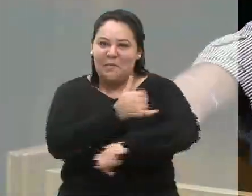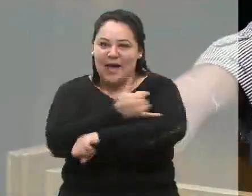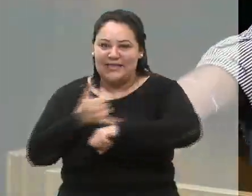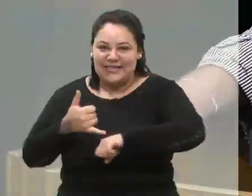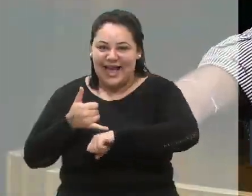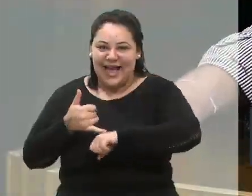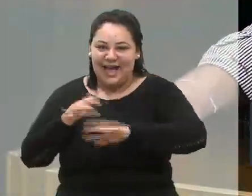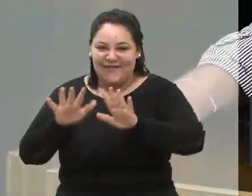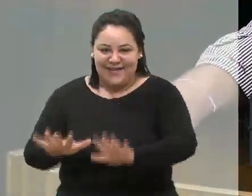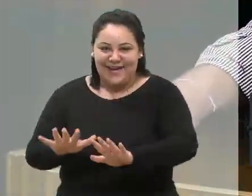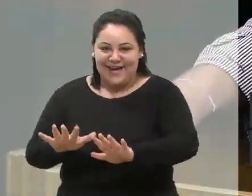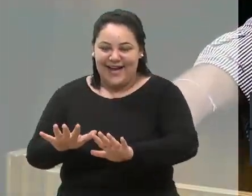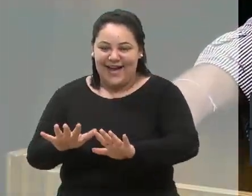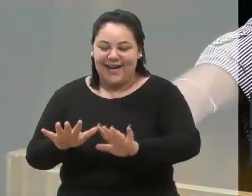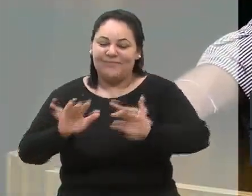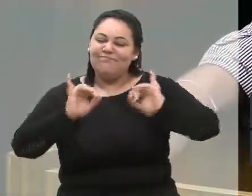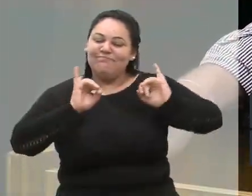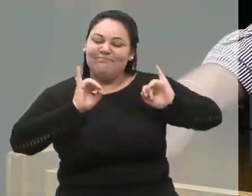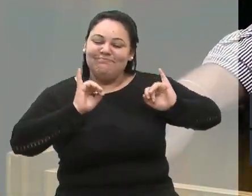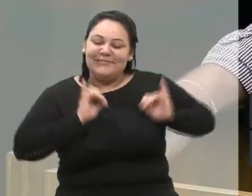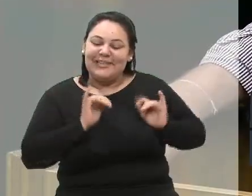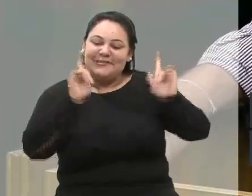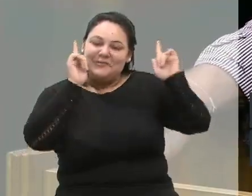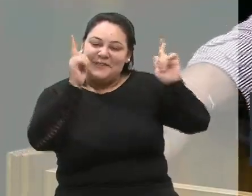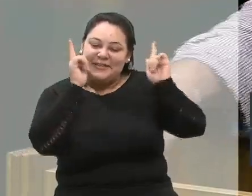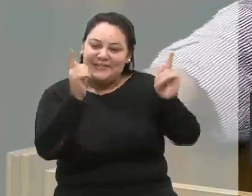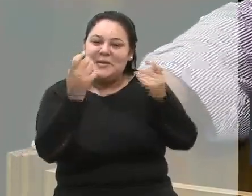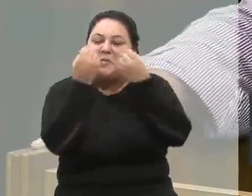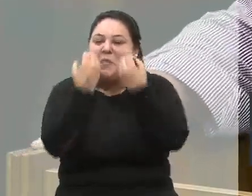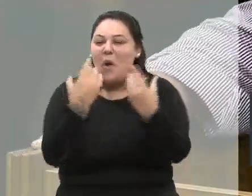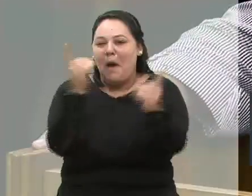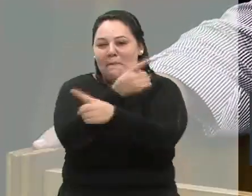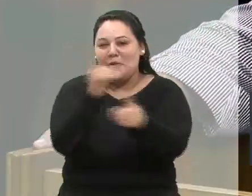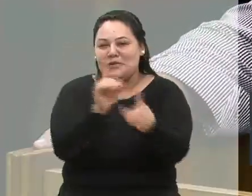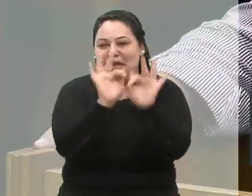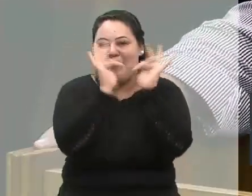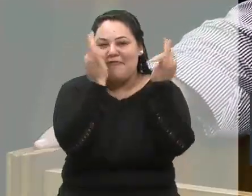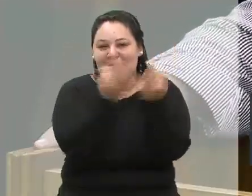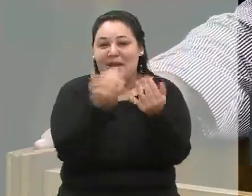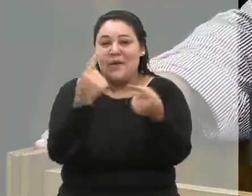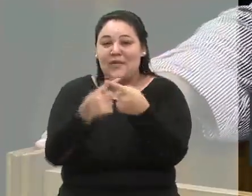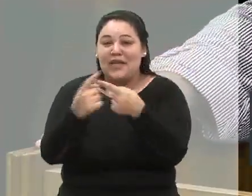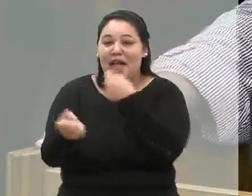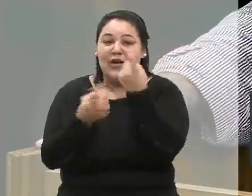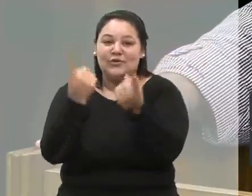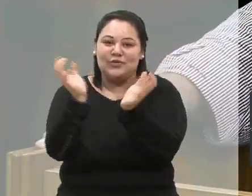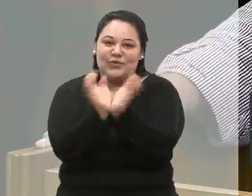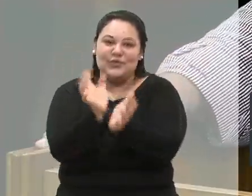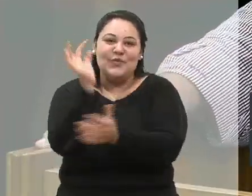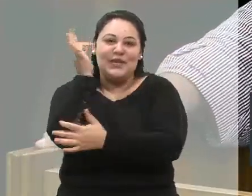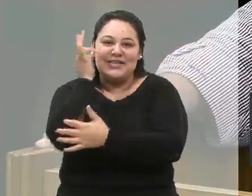lazer com a sua família, ouvir umas boas músicas, porque algumas bandas que estarão presentes,